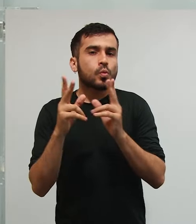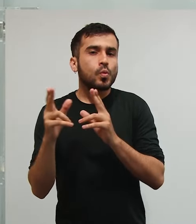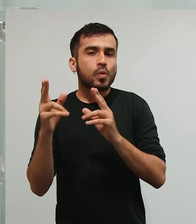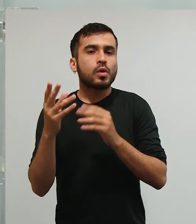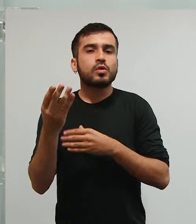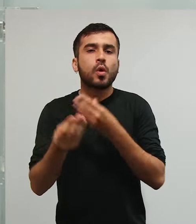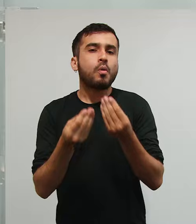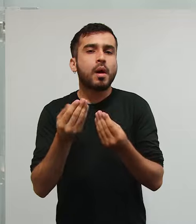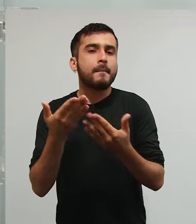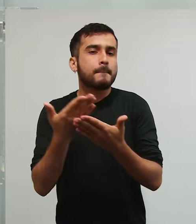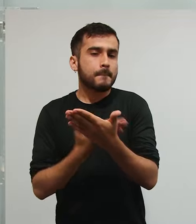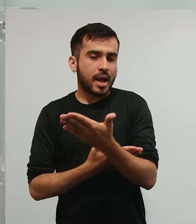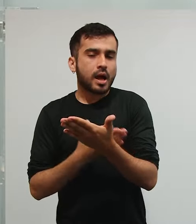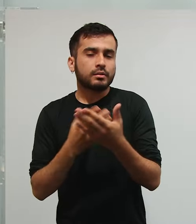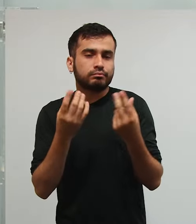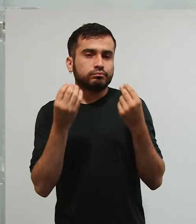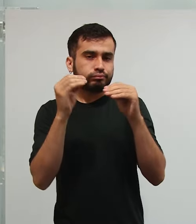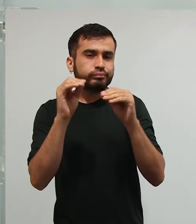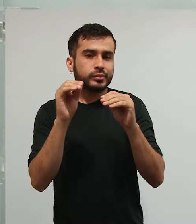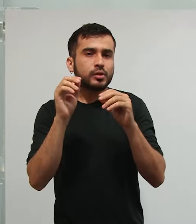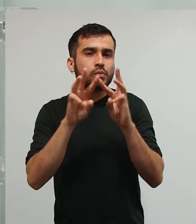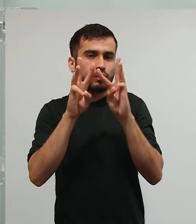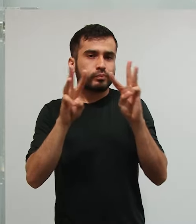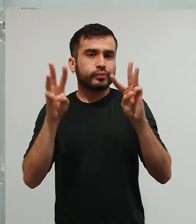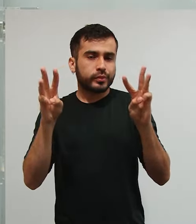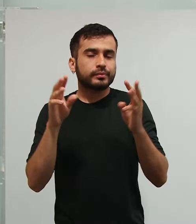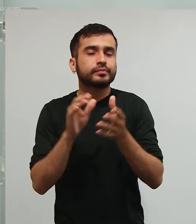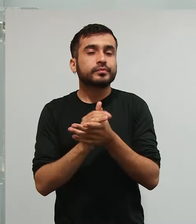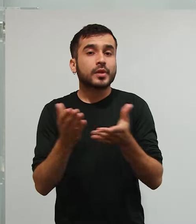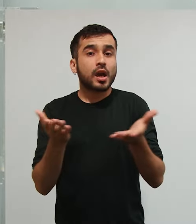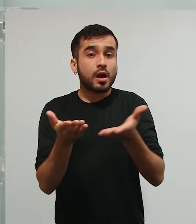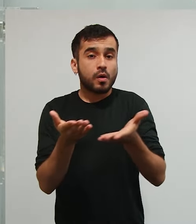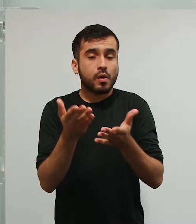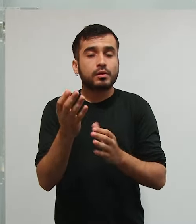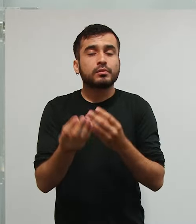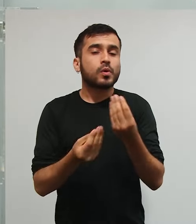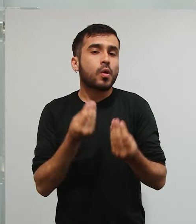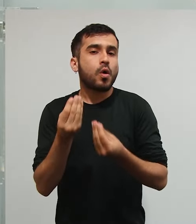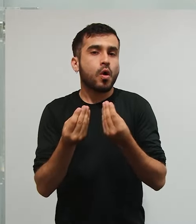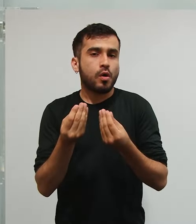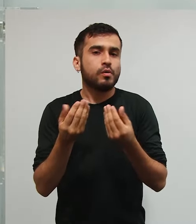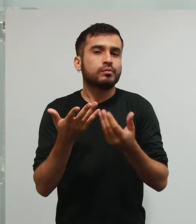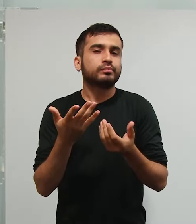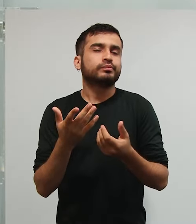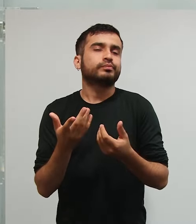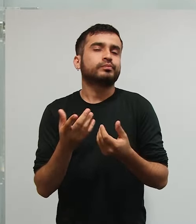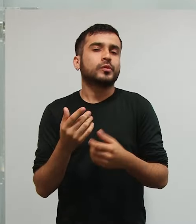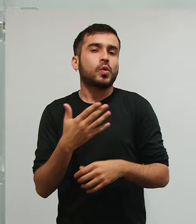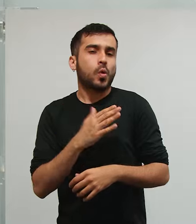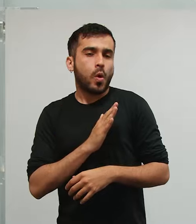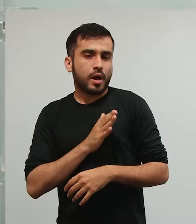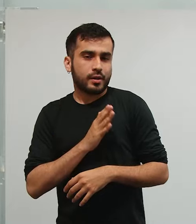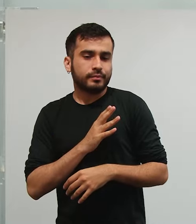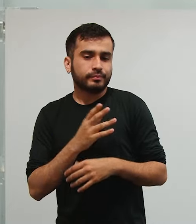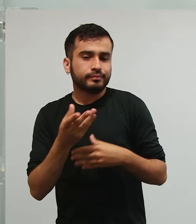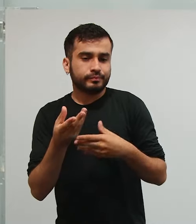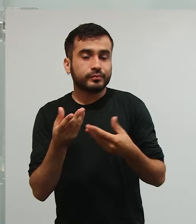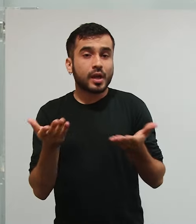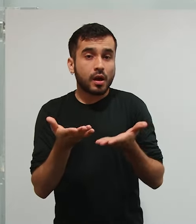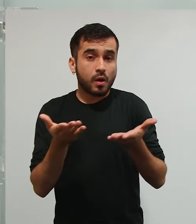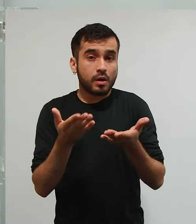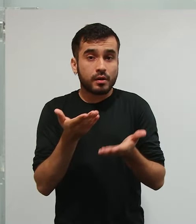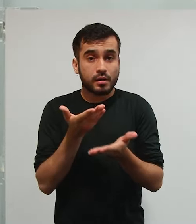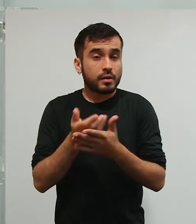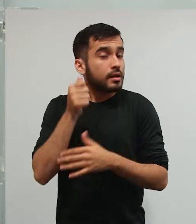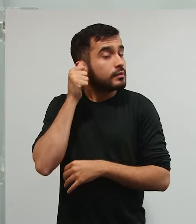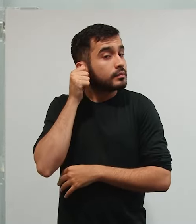tutoriais de edição do portfólio digital. E nesse episódio, Sessão 2, Quando Chama o Coração.